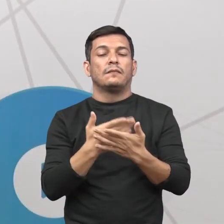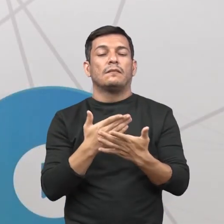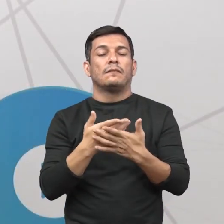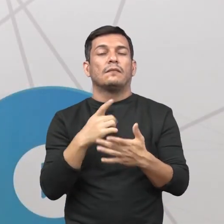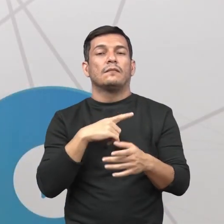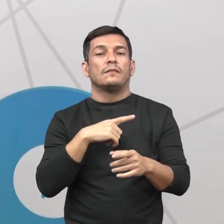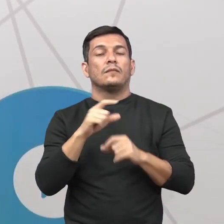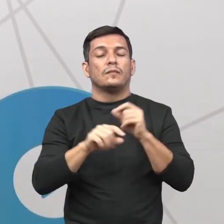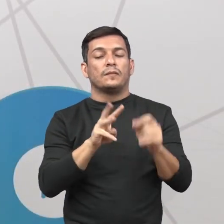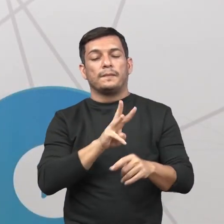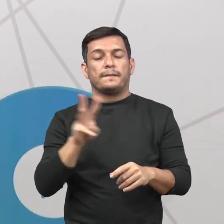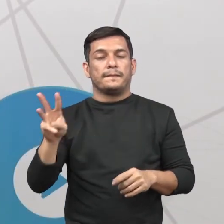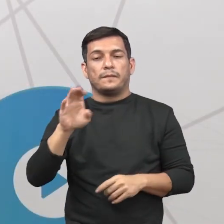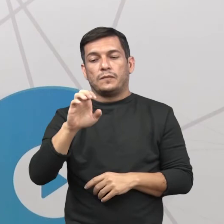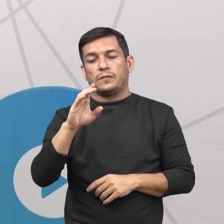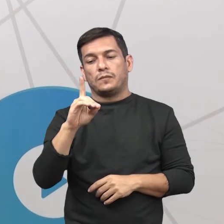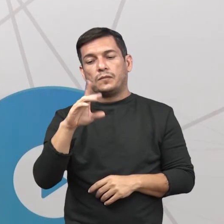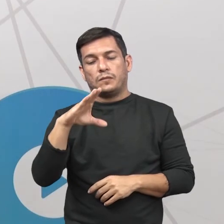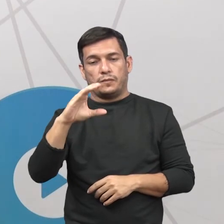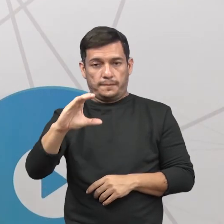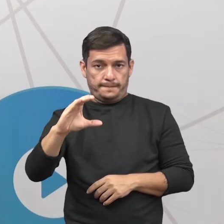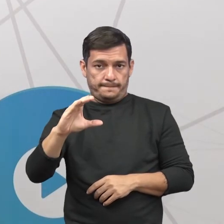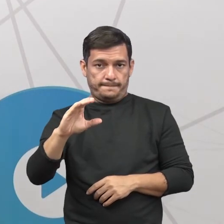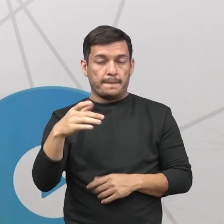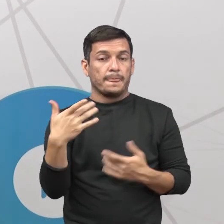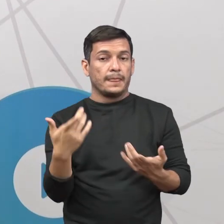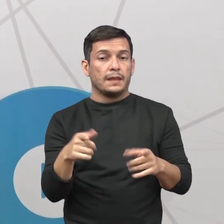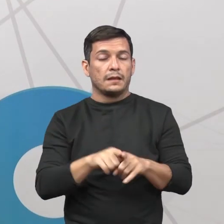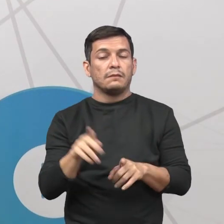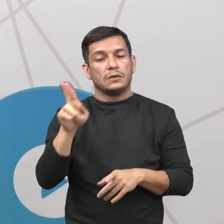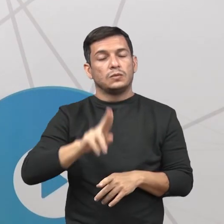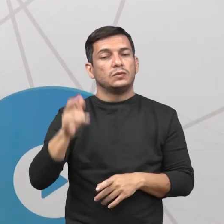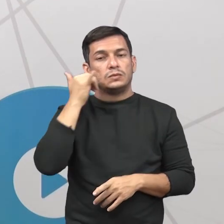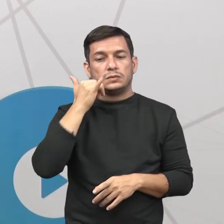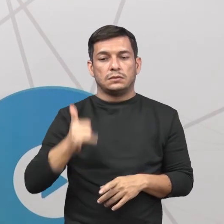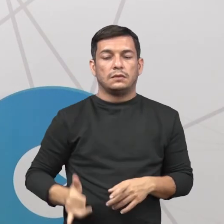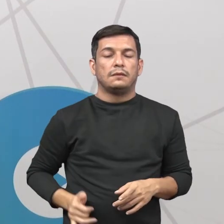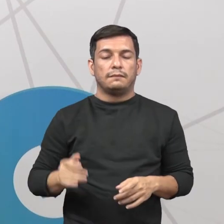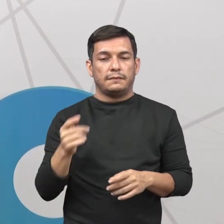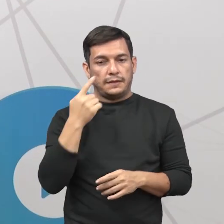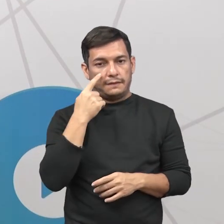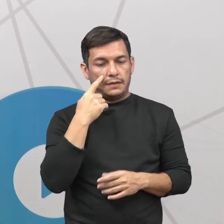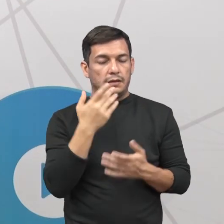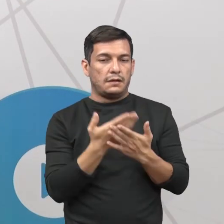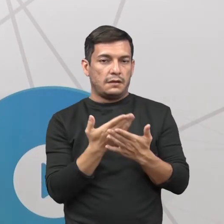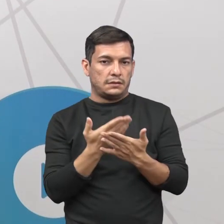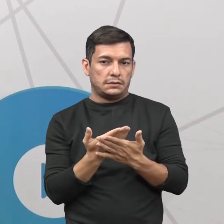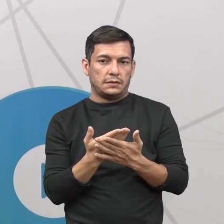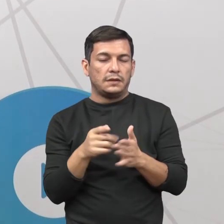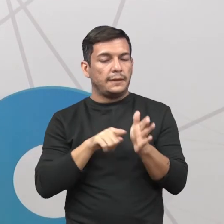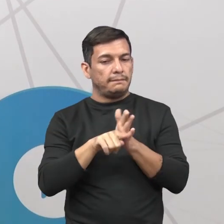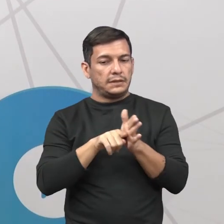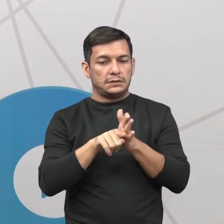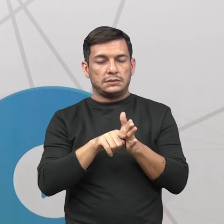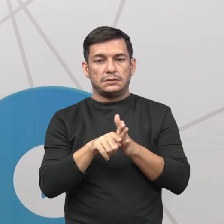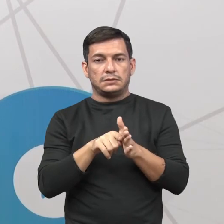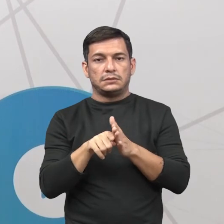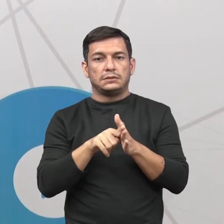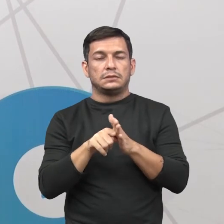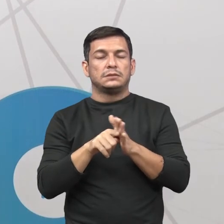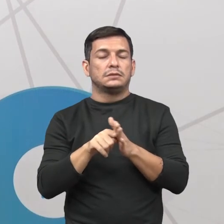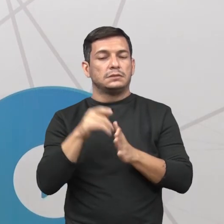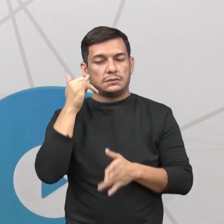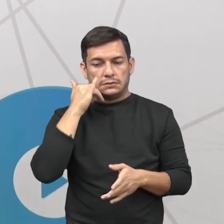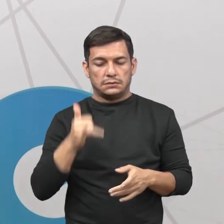atenção. Lembrem-se que essa aula estará disponível na plataforma Eduque. E usem o celular para acompanhar